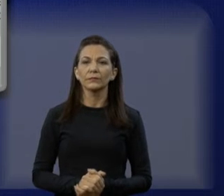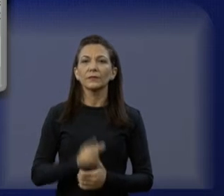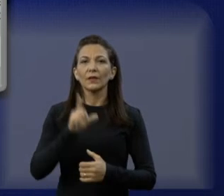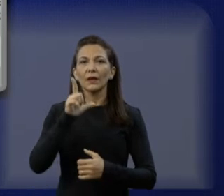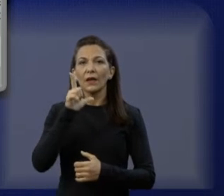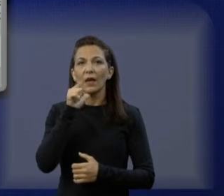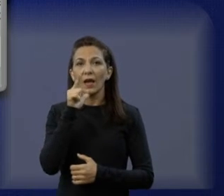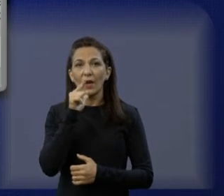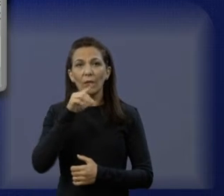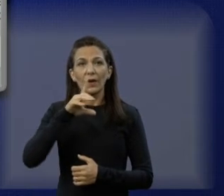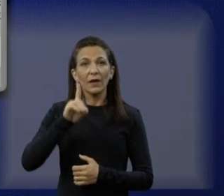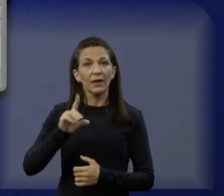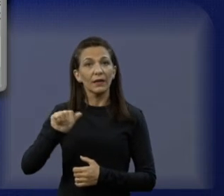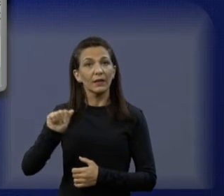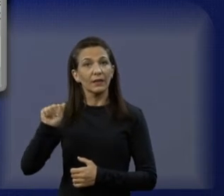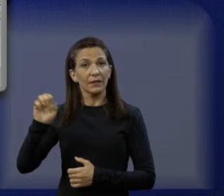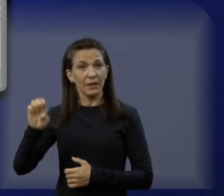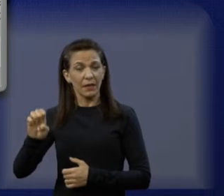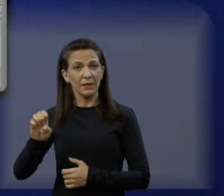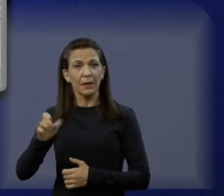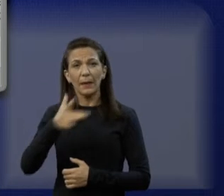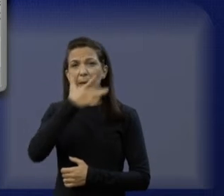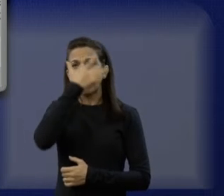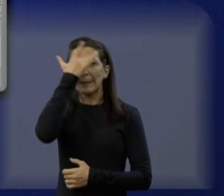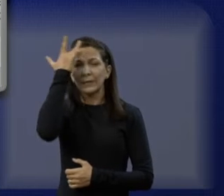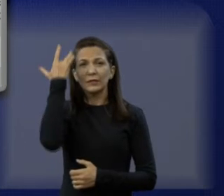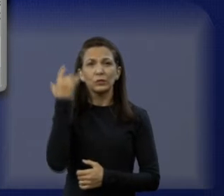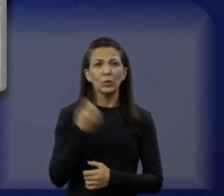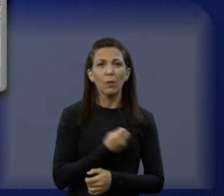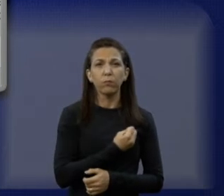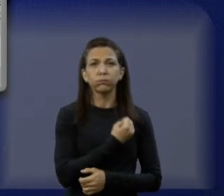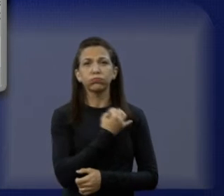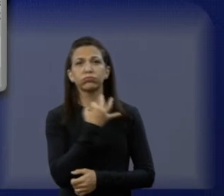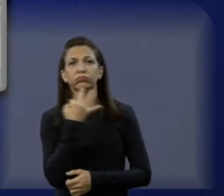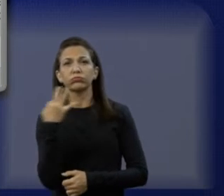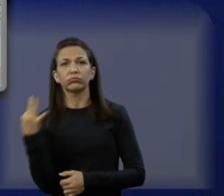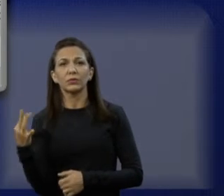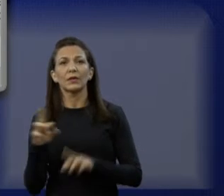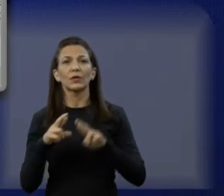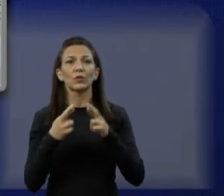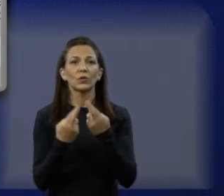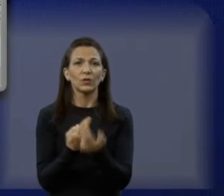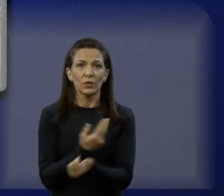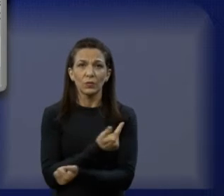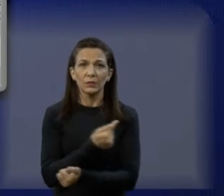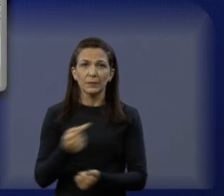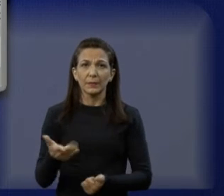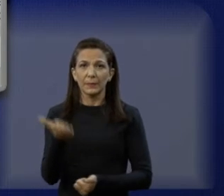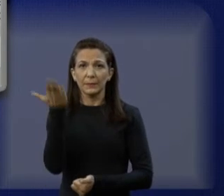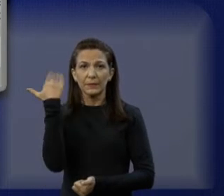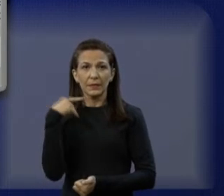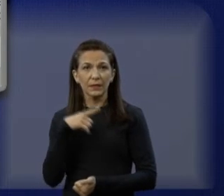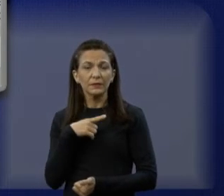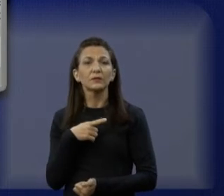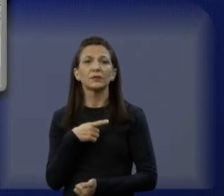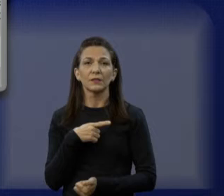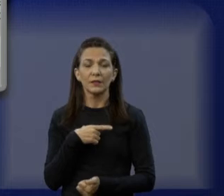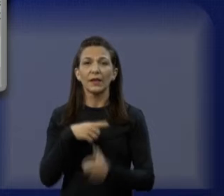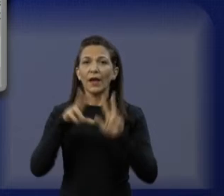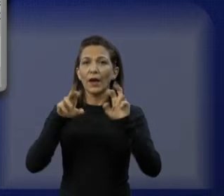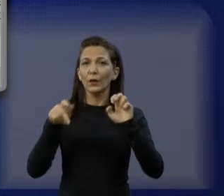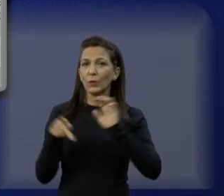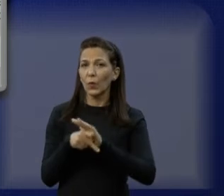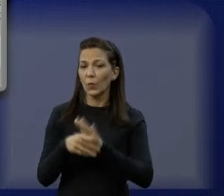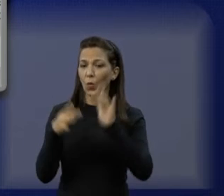da água Araraquara só quero avisar que muitas pessoas depois de ver essa sessão da semana passada e das outras semanas que nós levantamos esse assunto